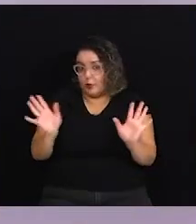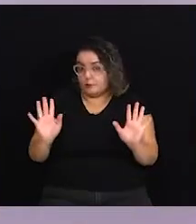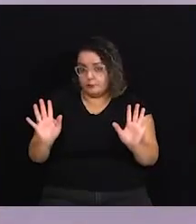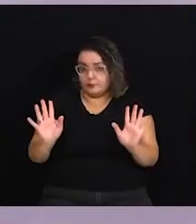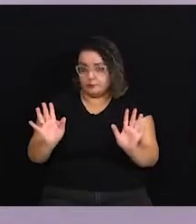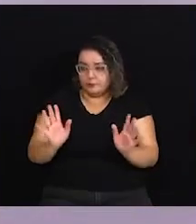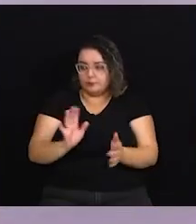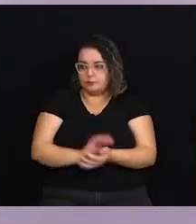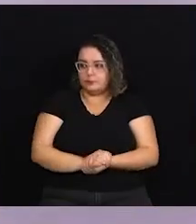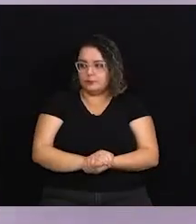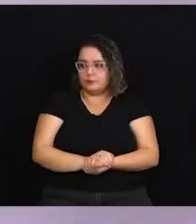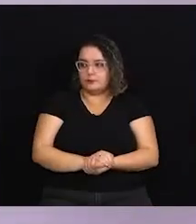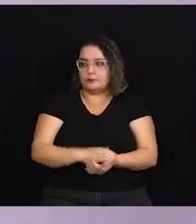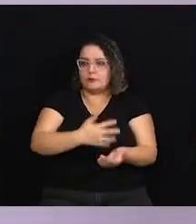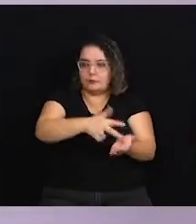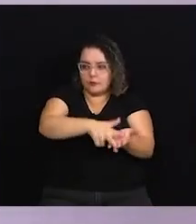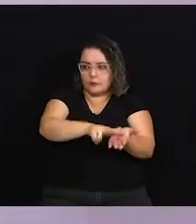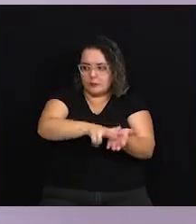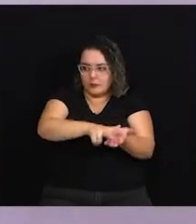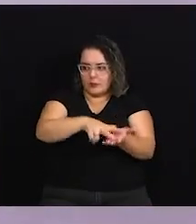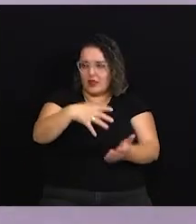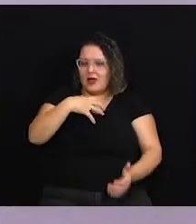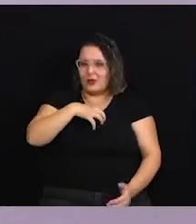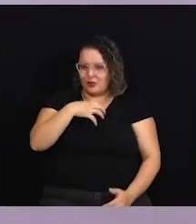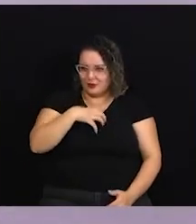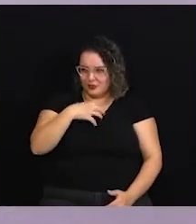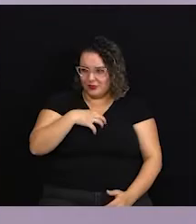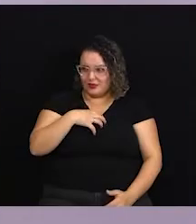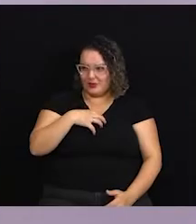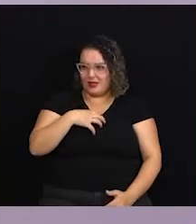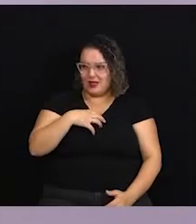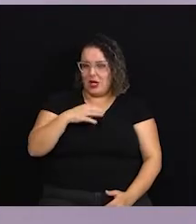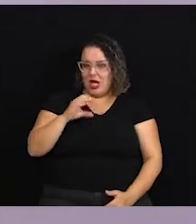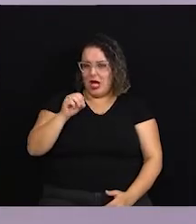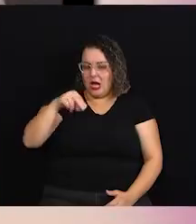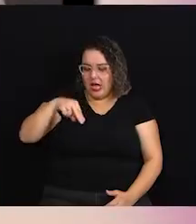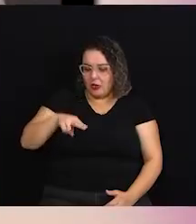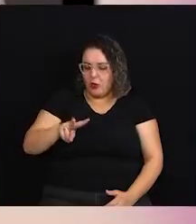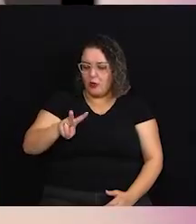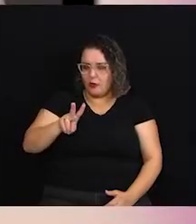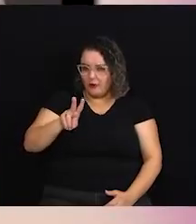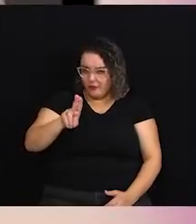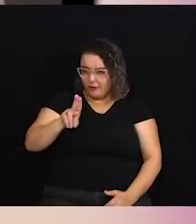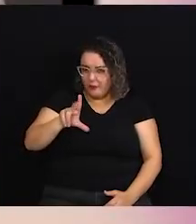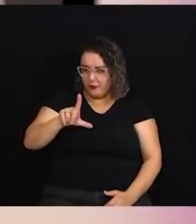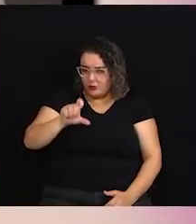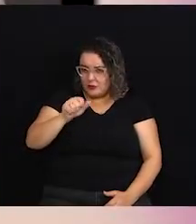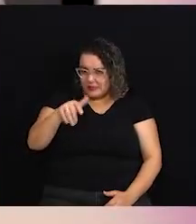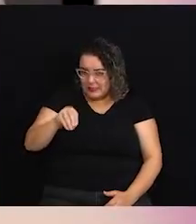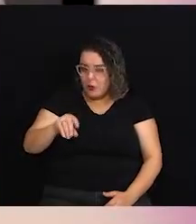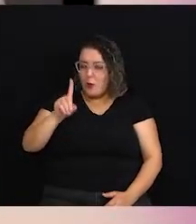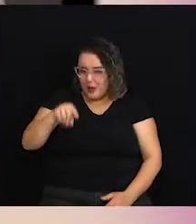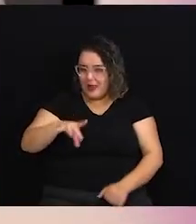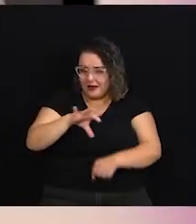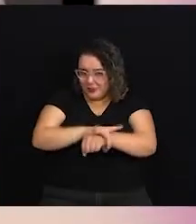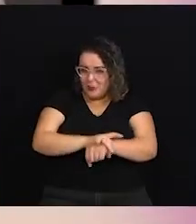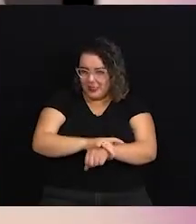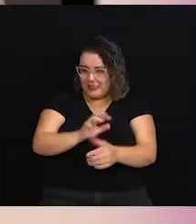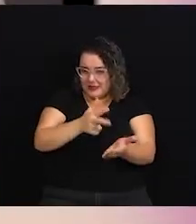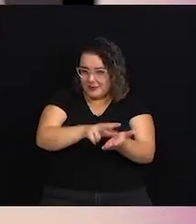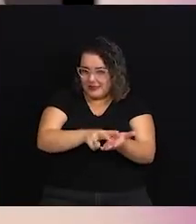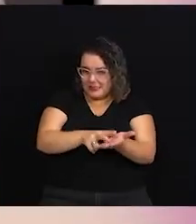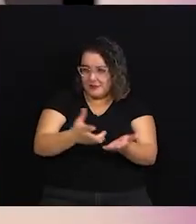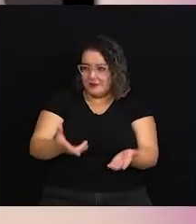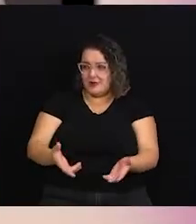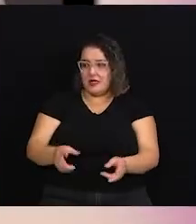Dr a convulsão ela é um sintoma da epilepsia a convulsão é um tema que